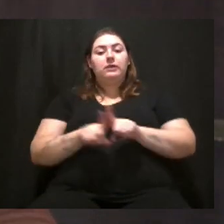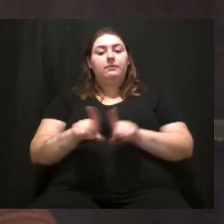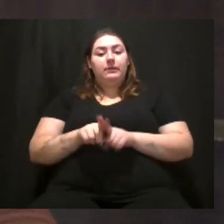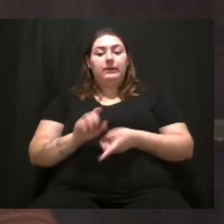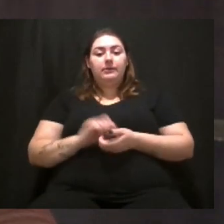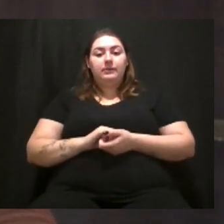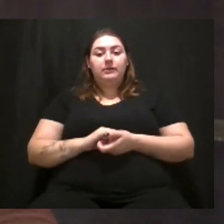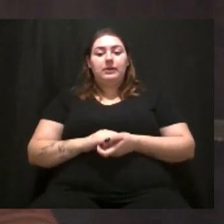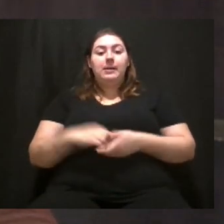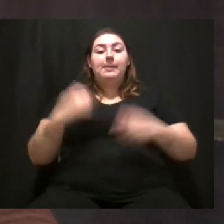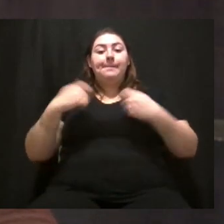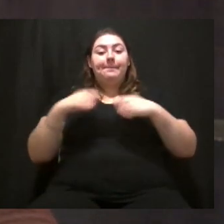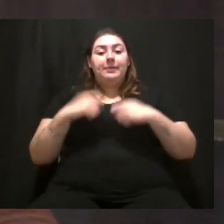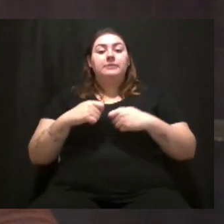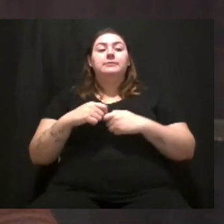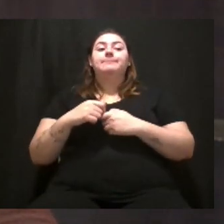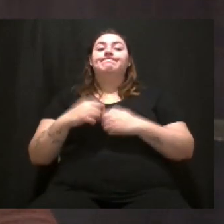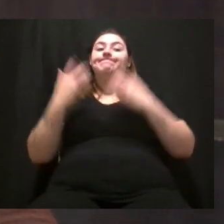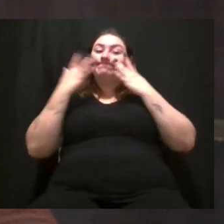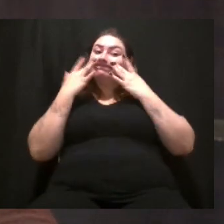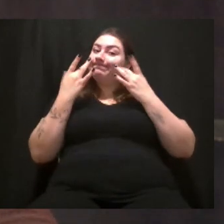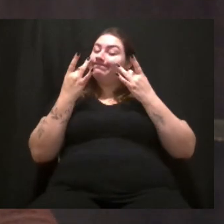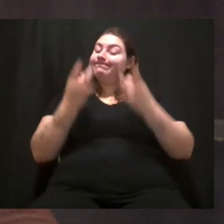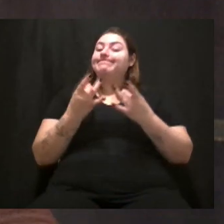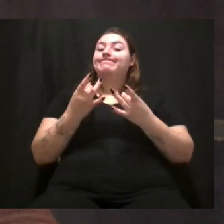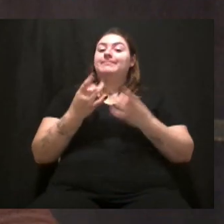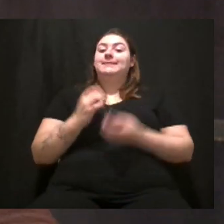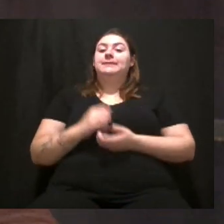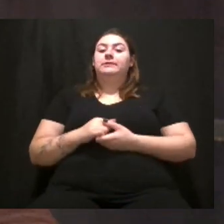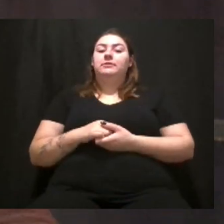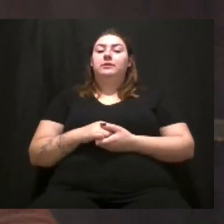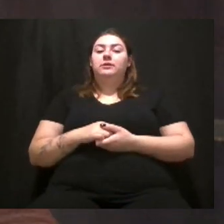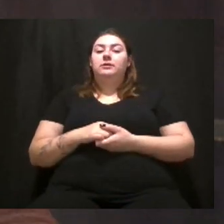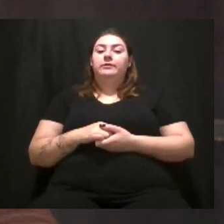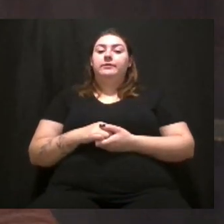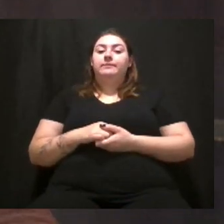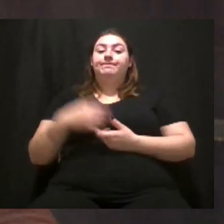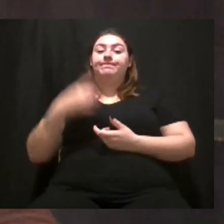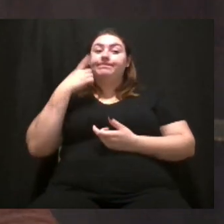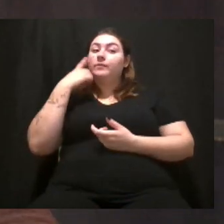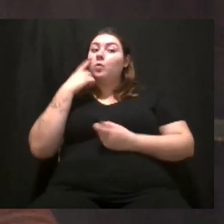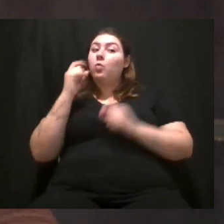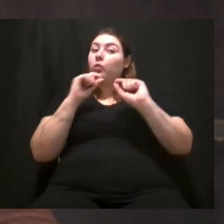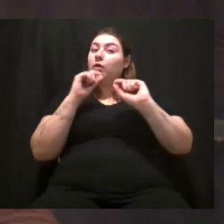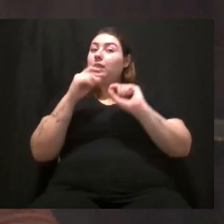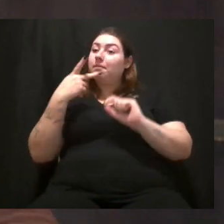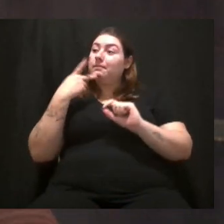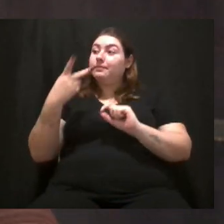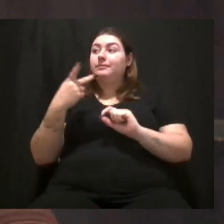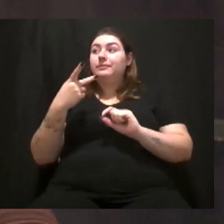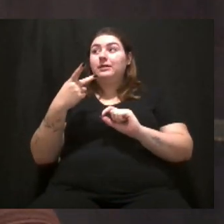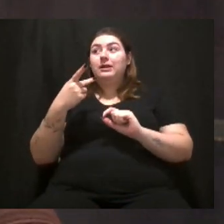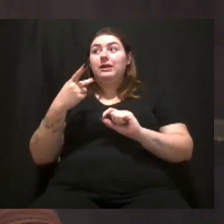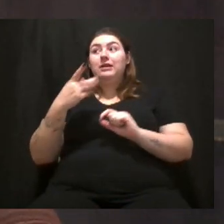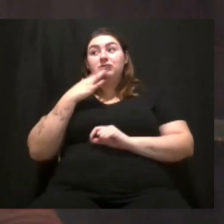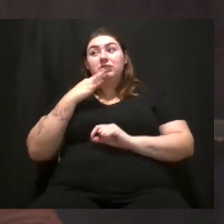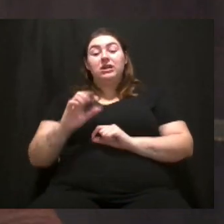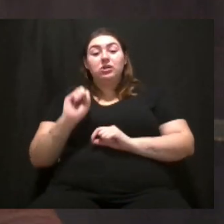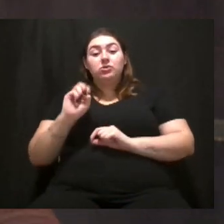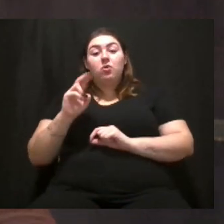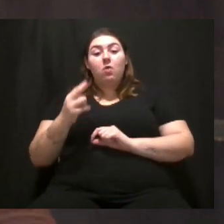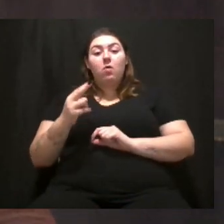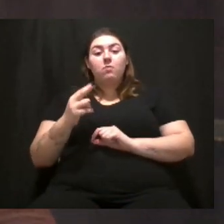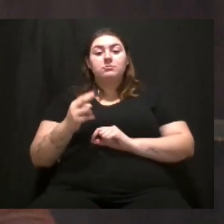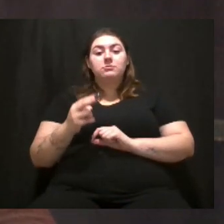essa escuta, ele que vai ter que avaliar o que é uma fala infantil, o que é uma fala de uma pessoa que é uma